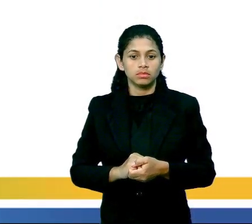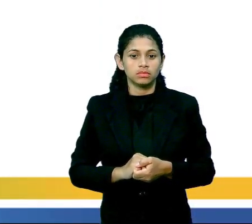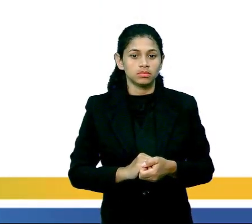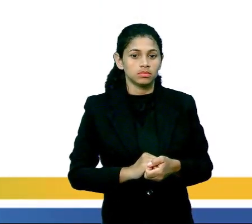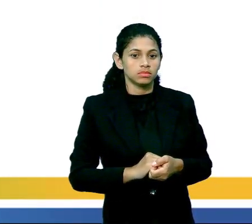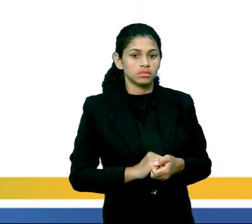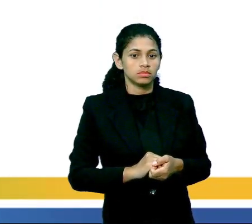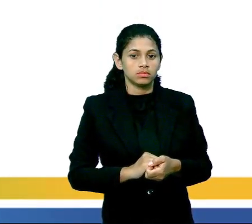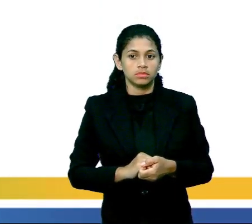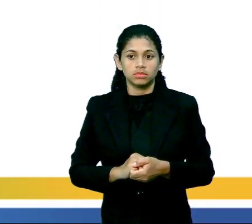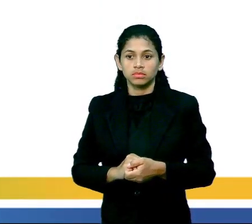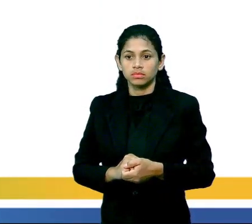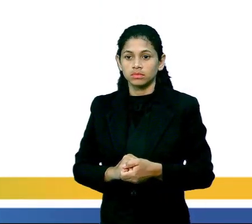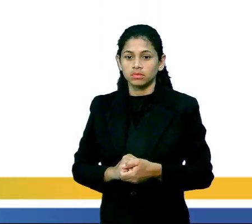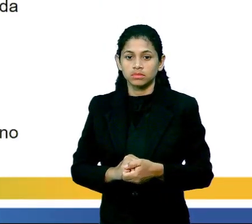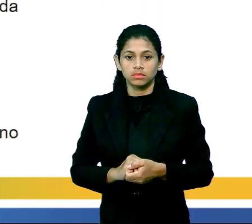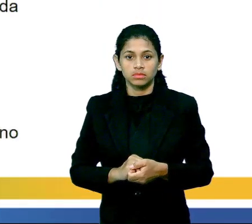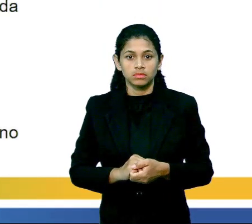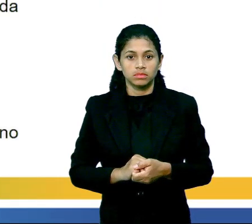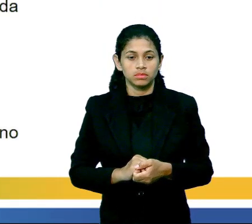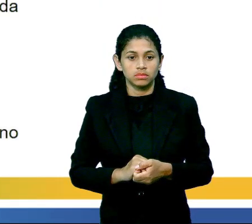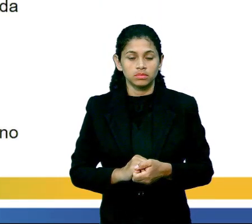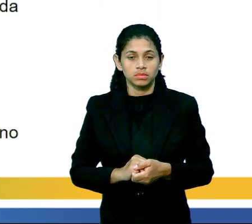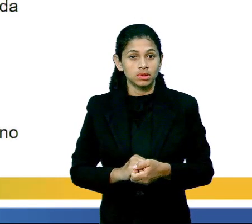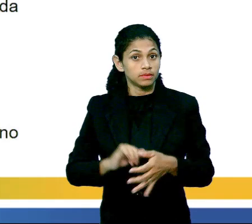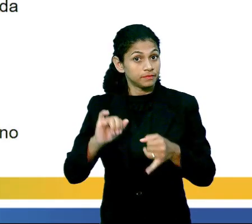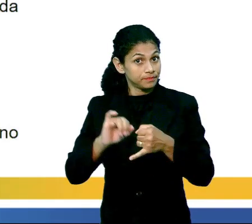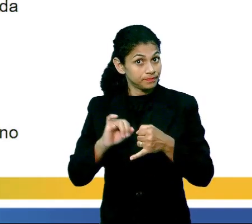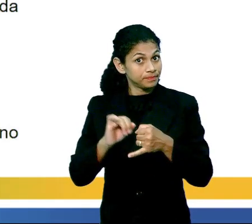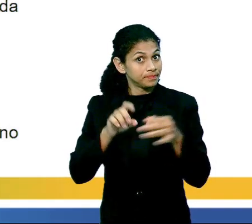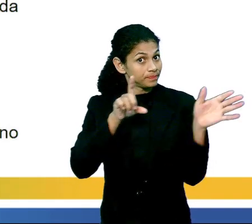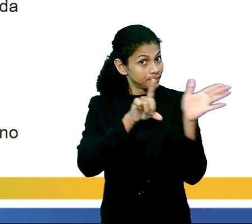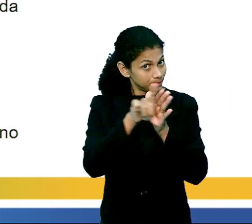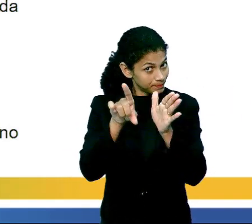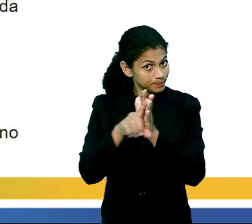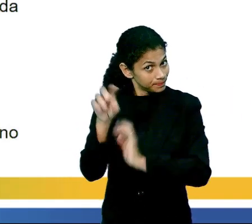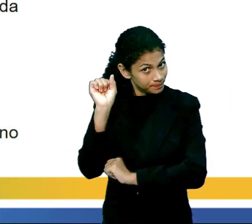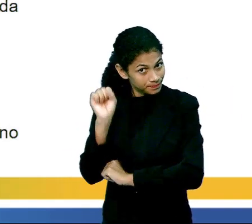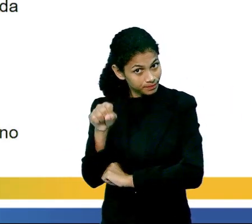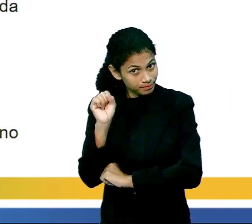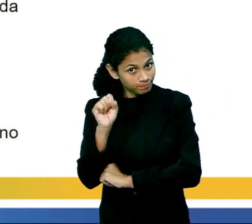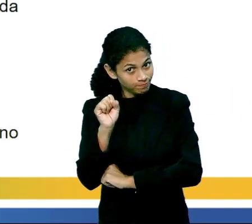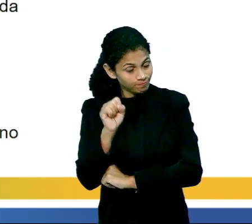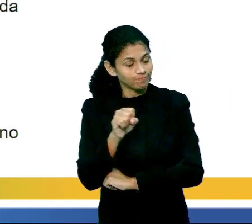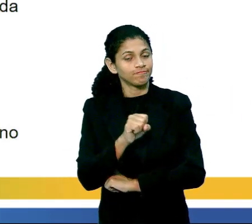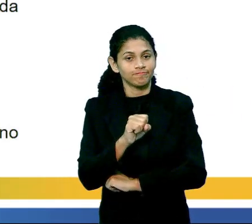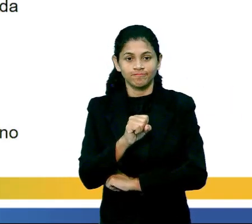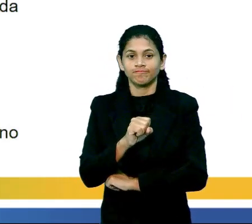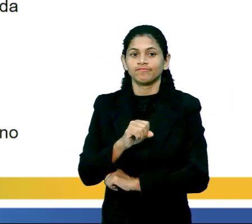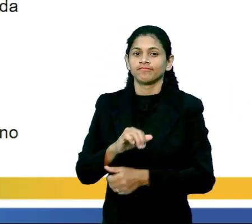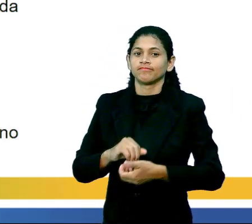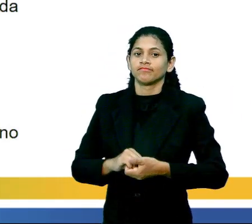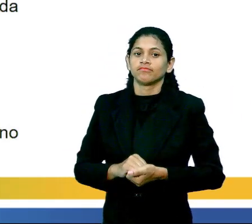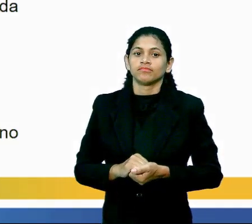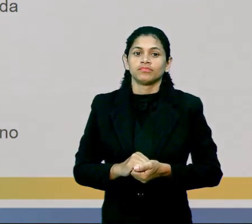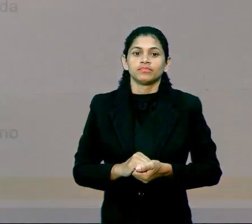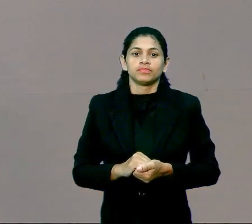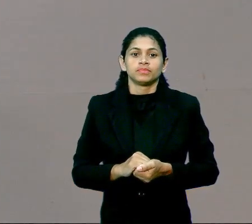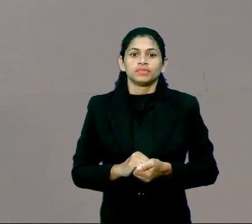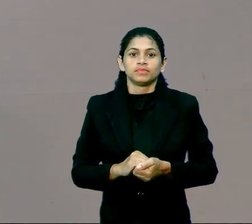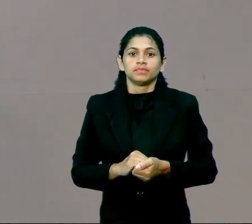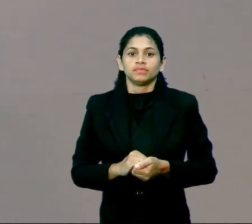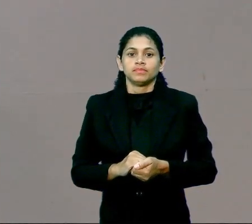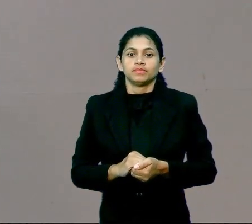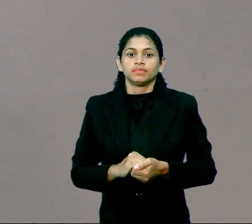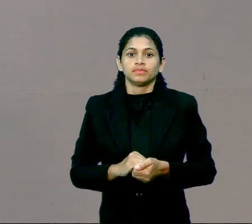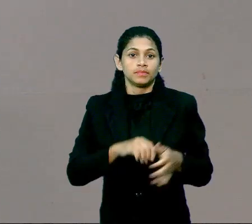tranquilo? Então agora a gente vai dar um nocaute no Enem, porque a gente vai fazer questão sim, a gente já chega, olha, se assusta, a gente vê, essa questão aí é que